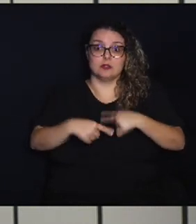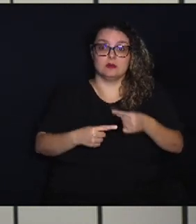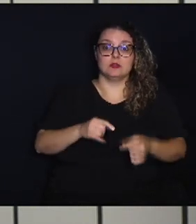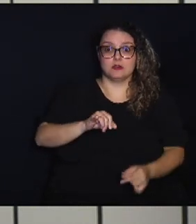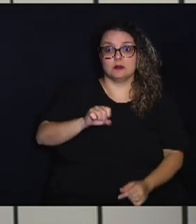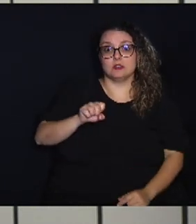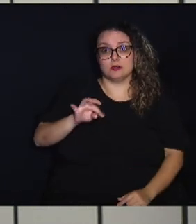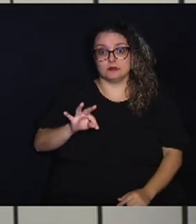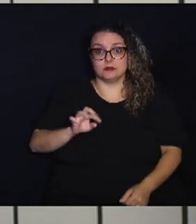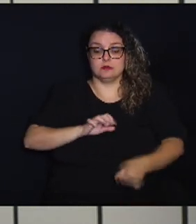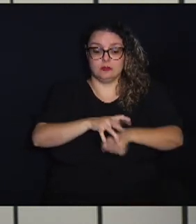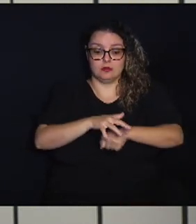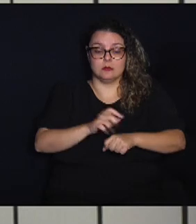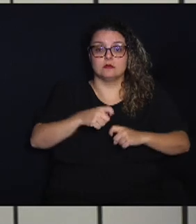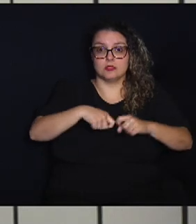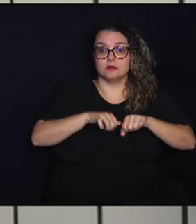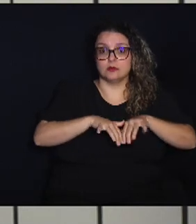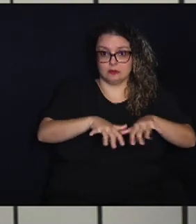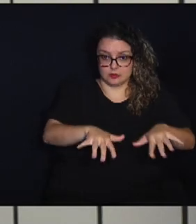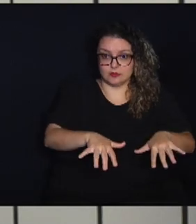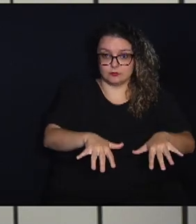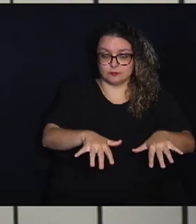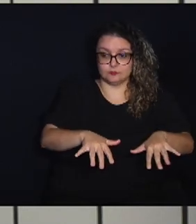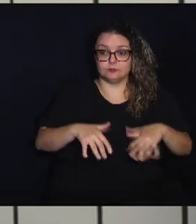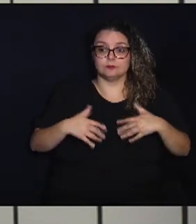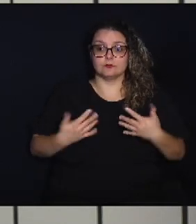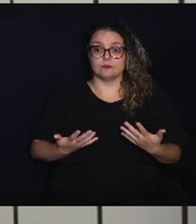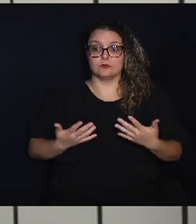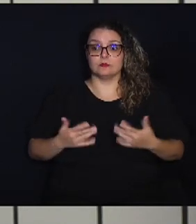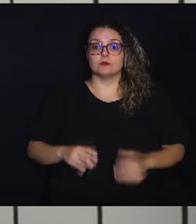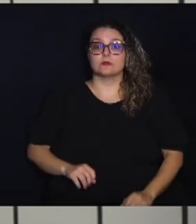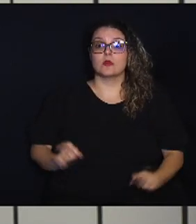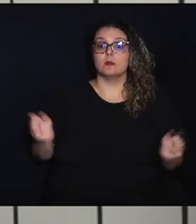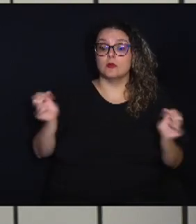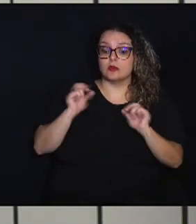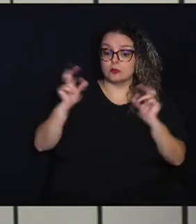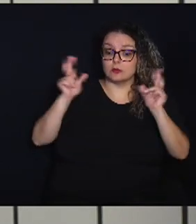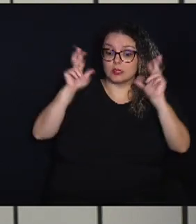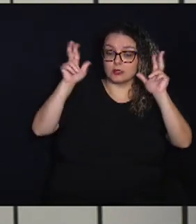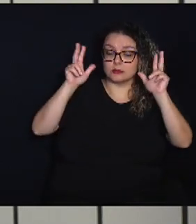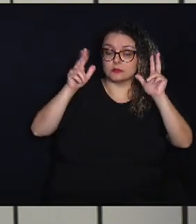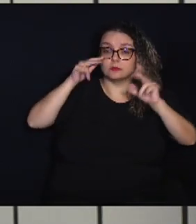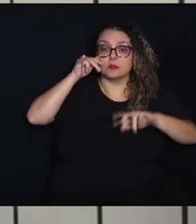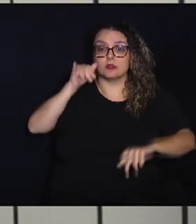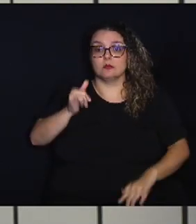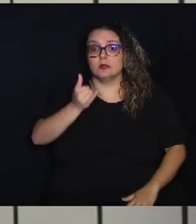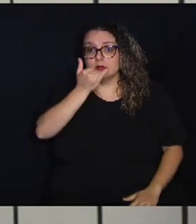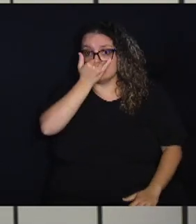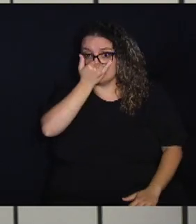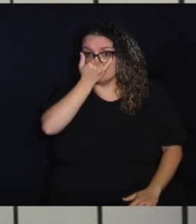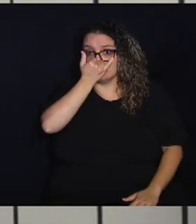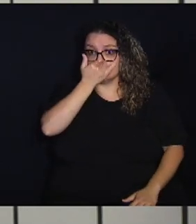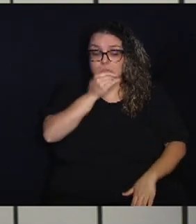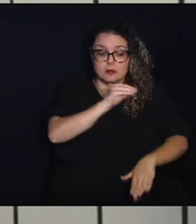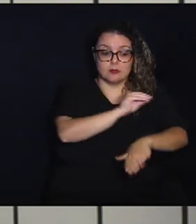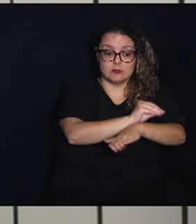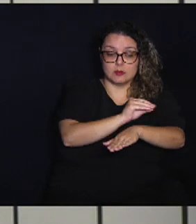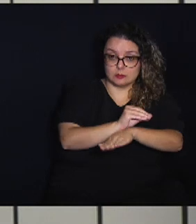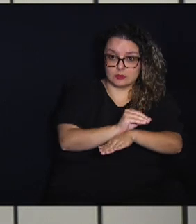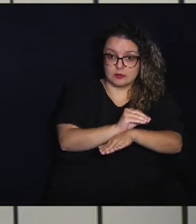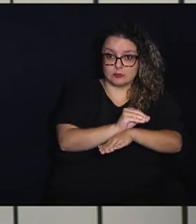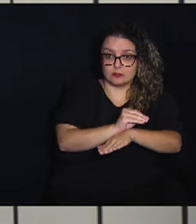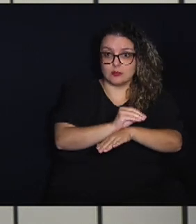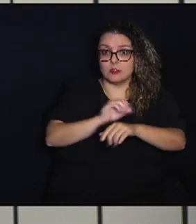ISTs, infecções sexualmente transmissíveis, chamando a atenção para a prevenção, a assistência e